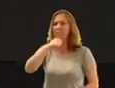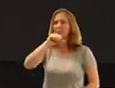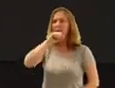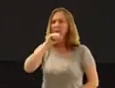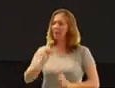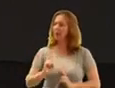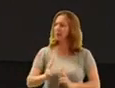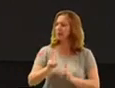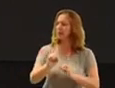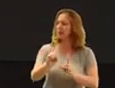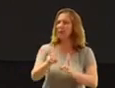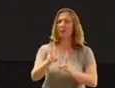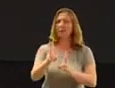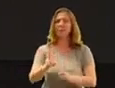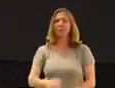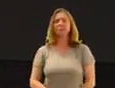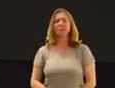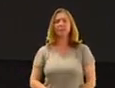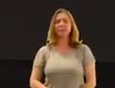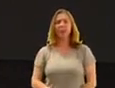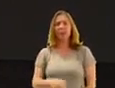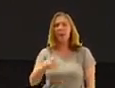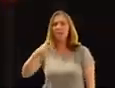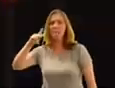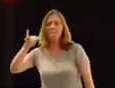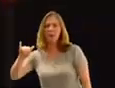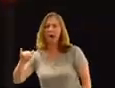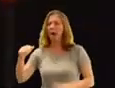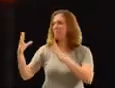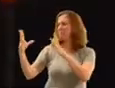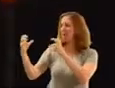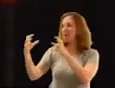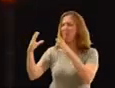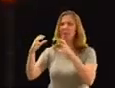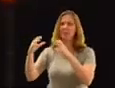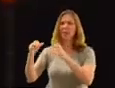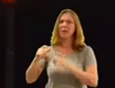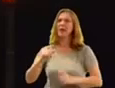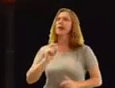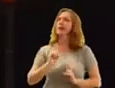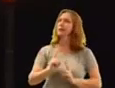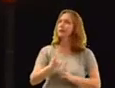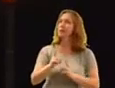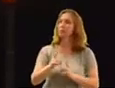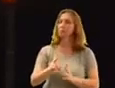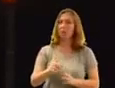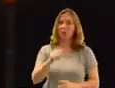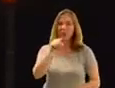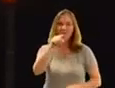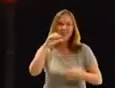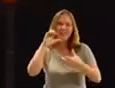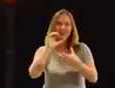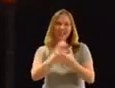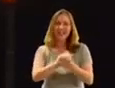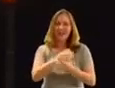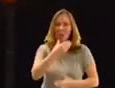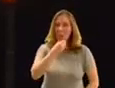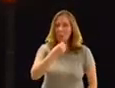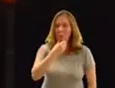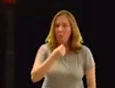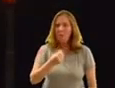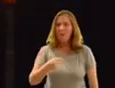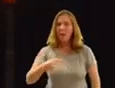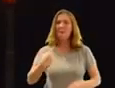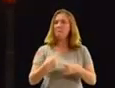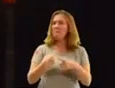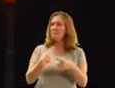que manda o pai dele para o quinto dos infernos e até para outros lugares. Você vai casar com esse cara só porque o bichinho